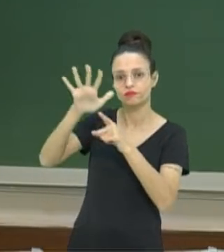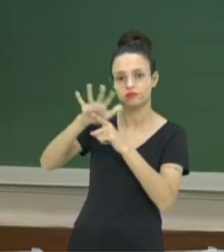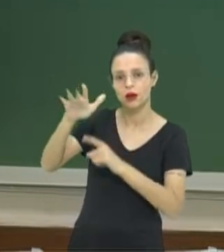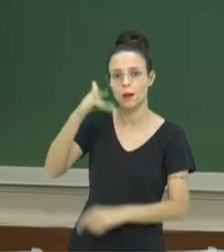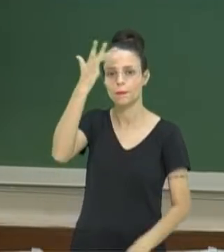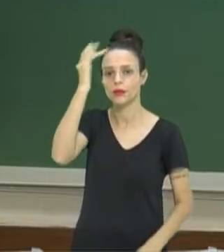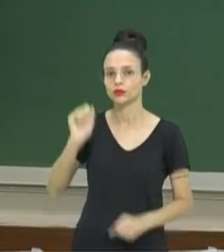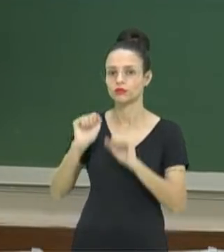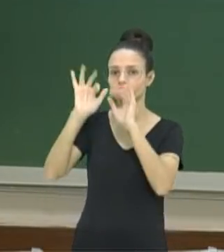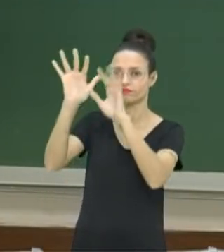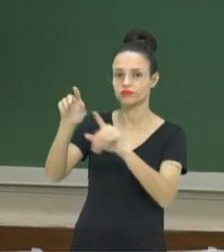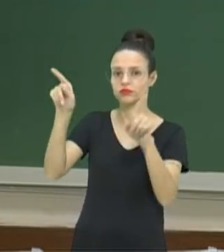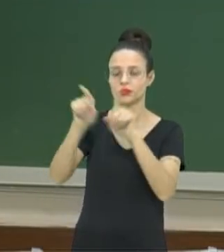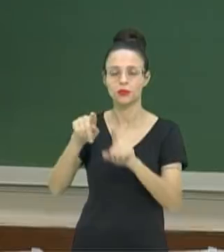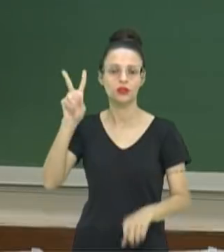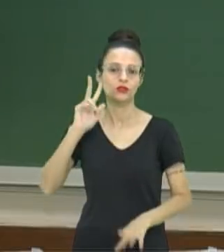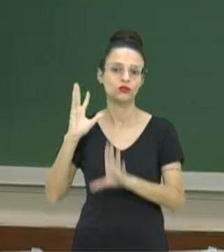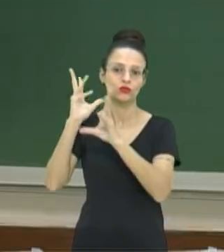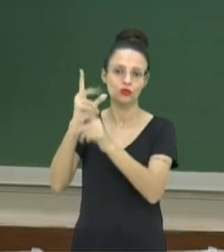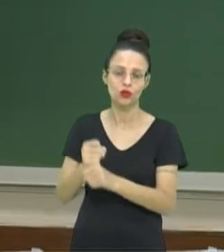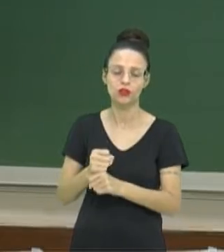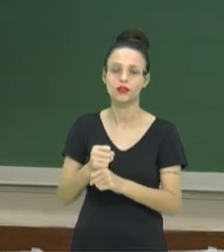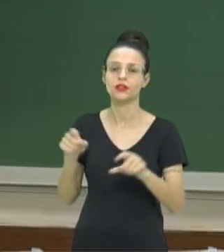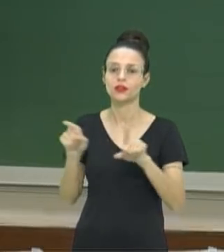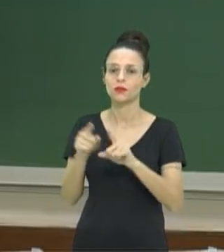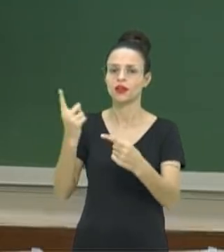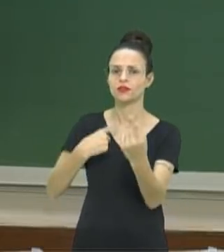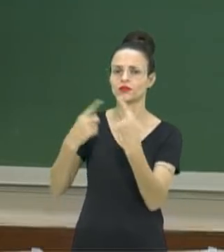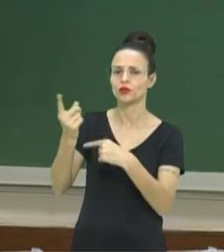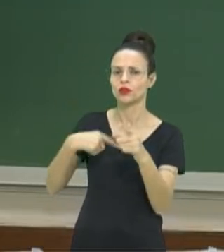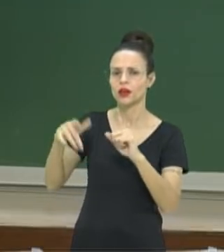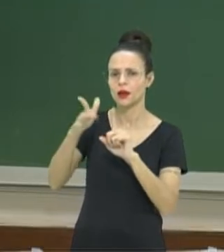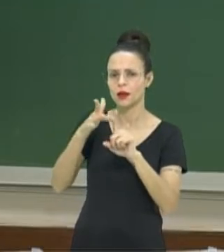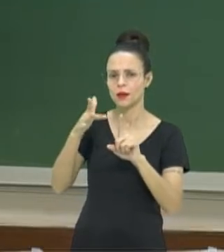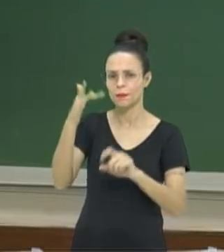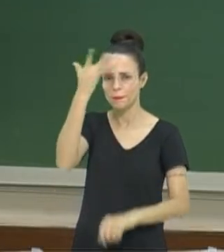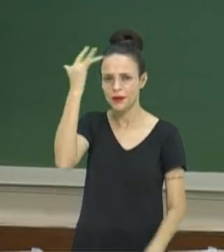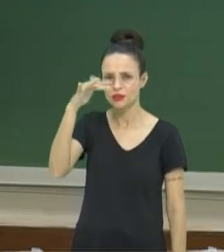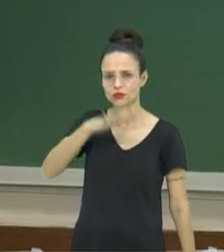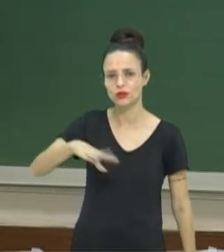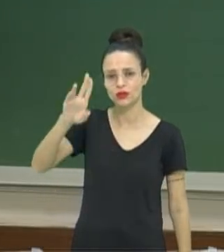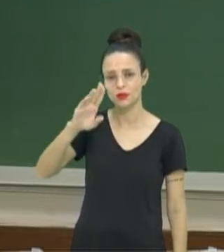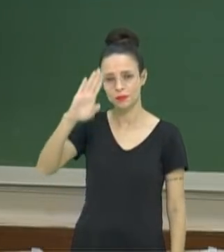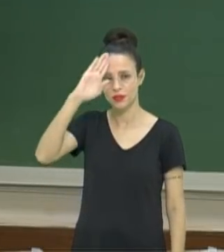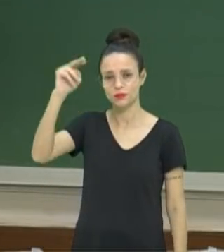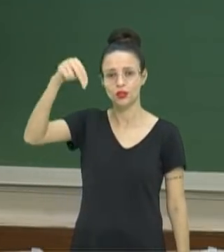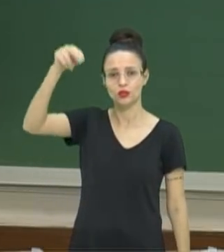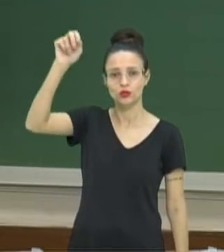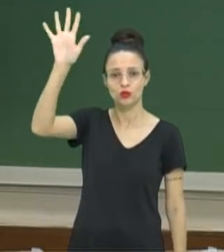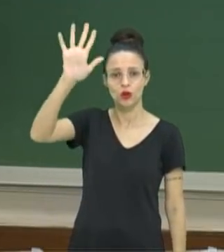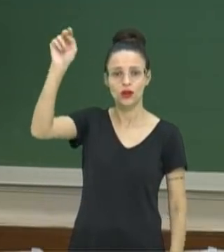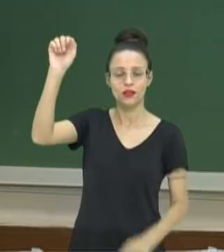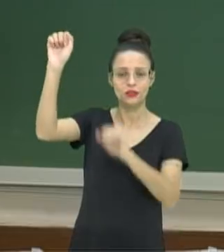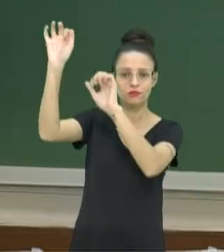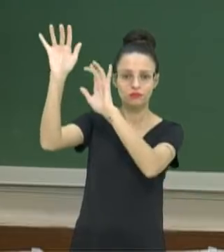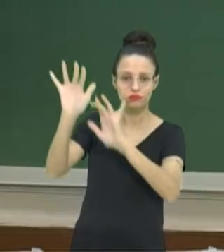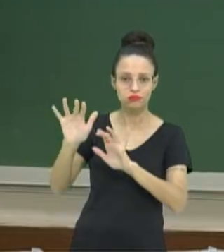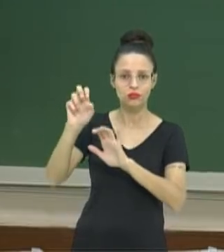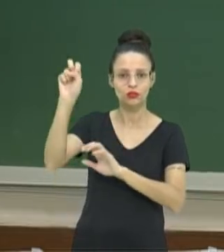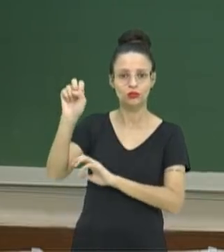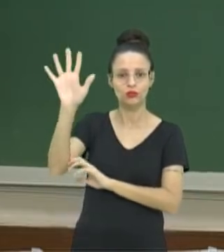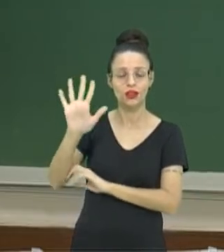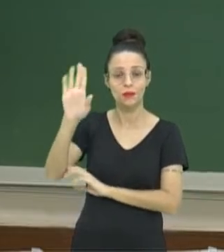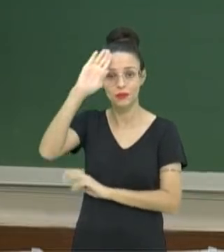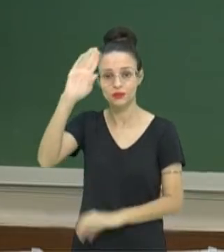regiões. E nós temos lá, historicamente, os fluxos de pessoas, principalmente do Nordeste, vindo para o Sudeste e especialmente para São